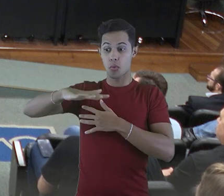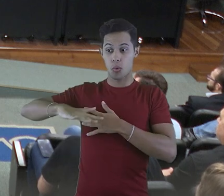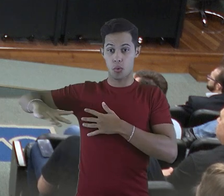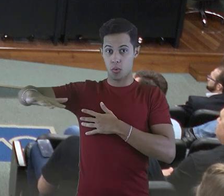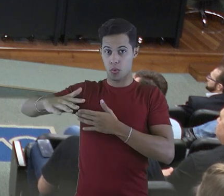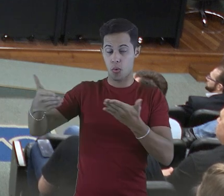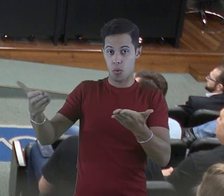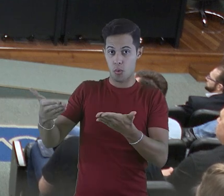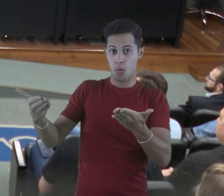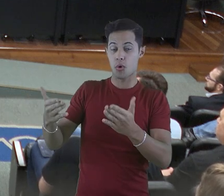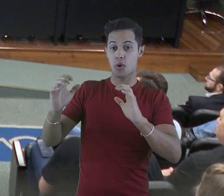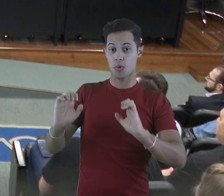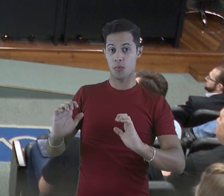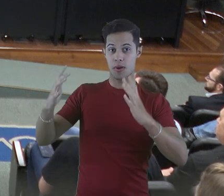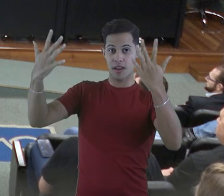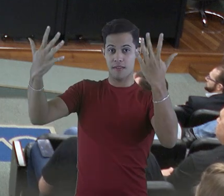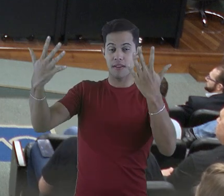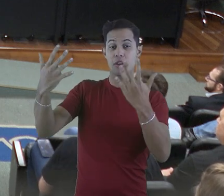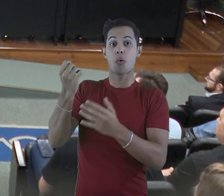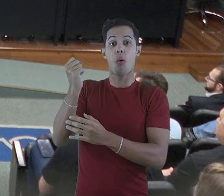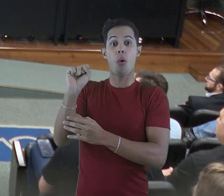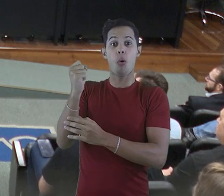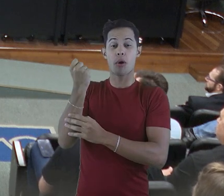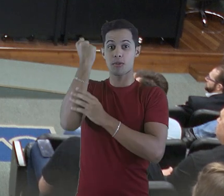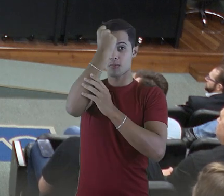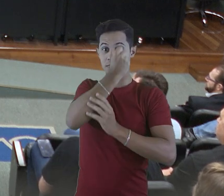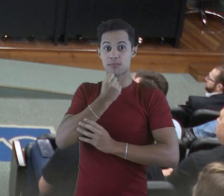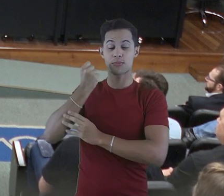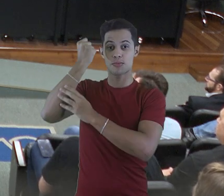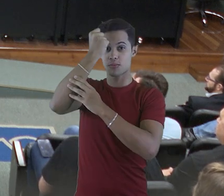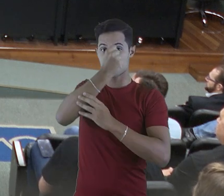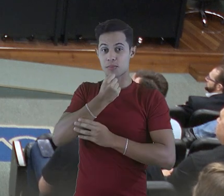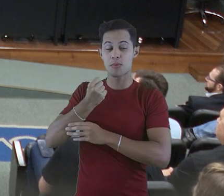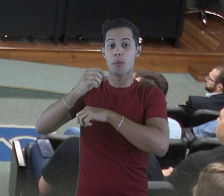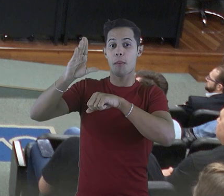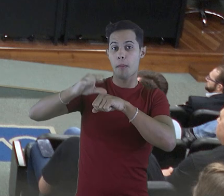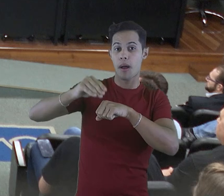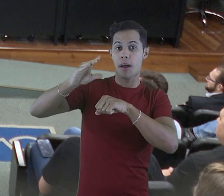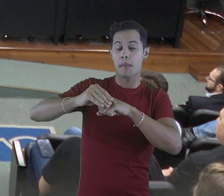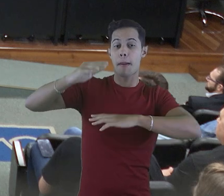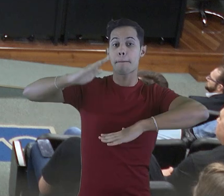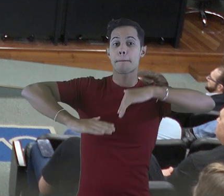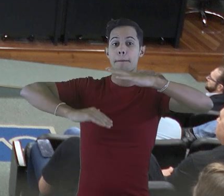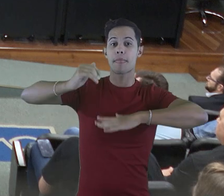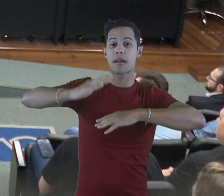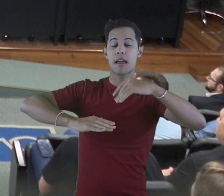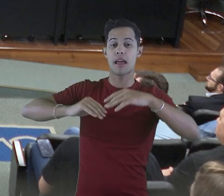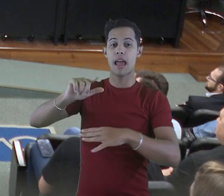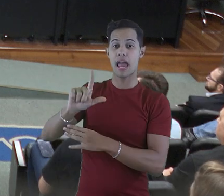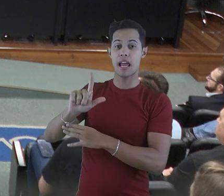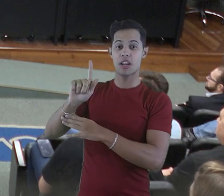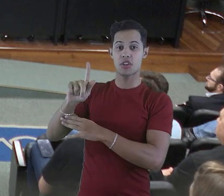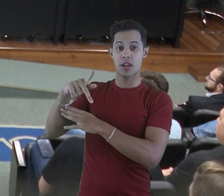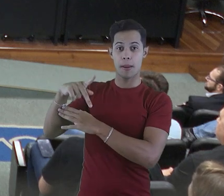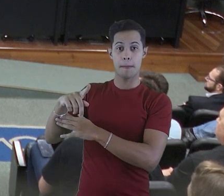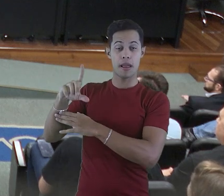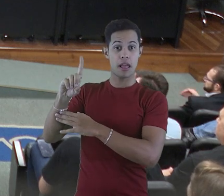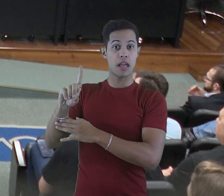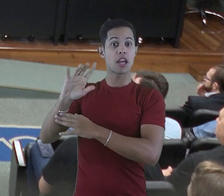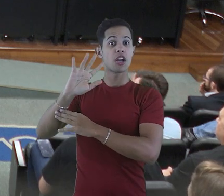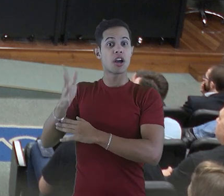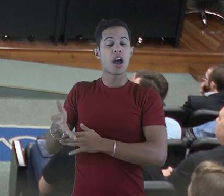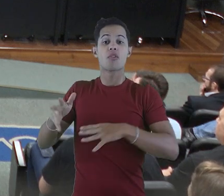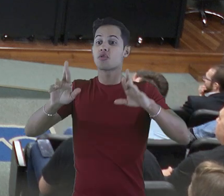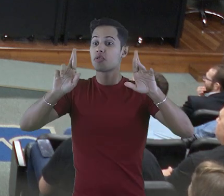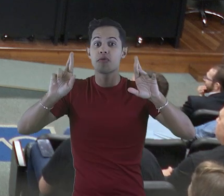oito horas de capacitação prática sobre a LGPD já é um grande diferencial a maioria dos órgãos públicos em âmbito